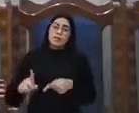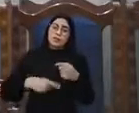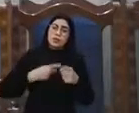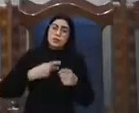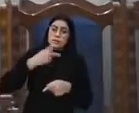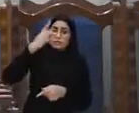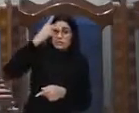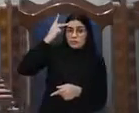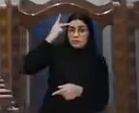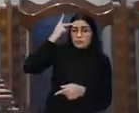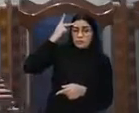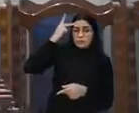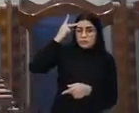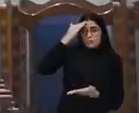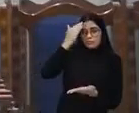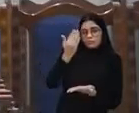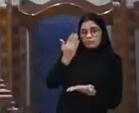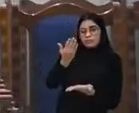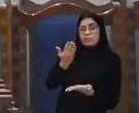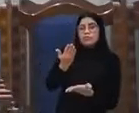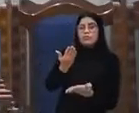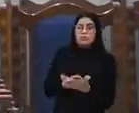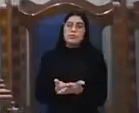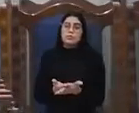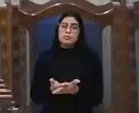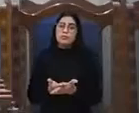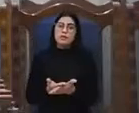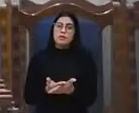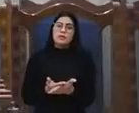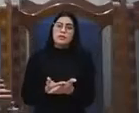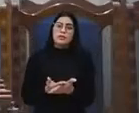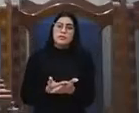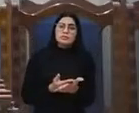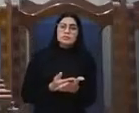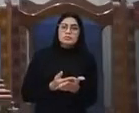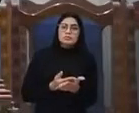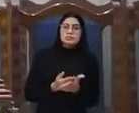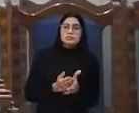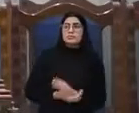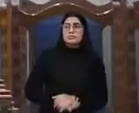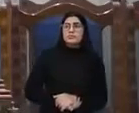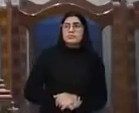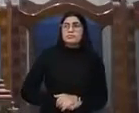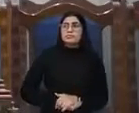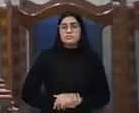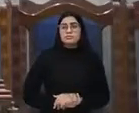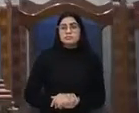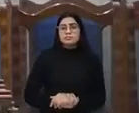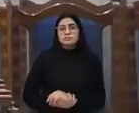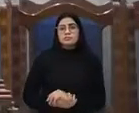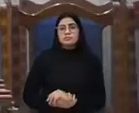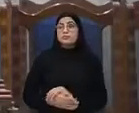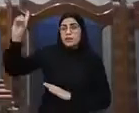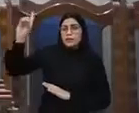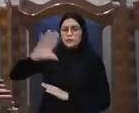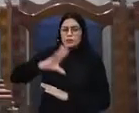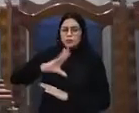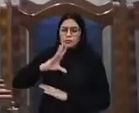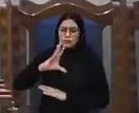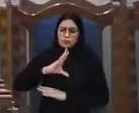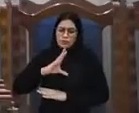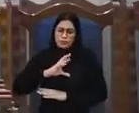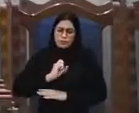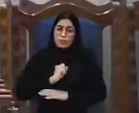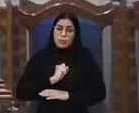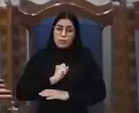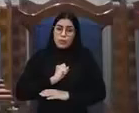dizia. Aleluia! A vitória daquele que crê. Deus amou o mundo de tal maneira que deu seu Filho unigênito para